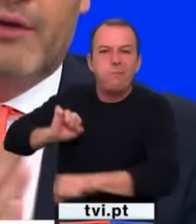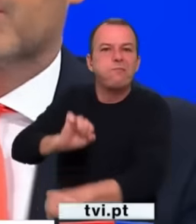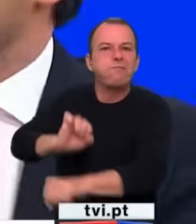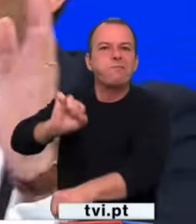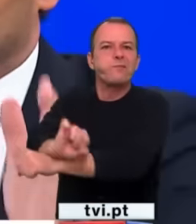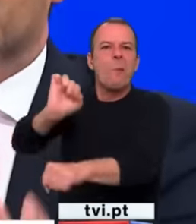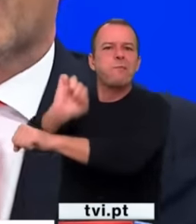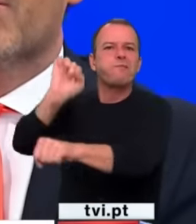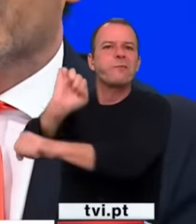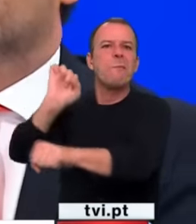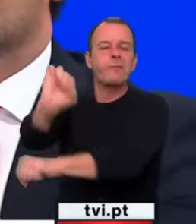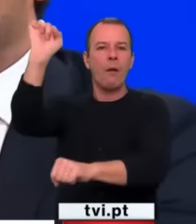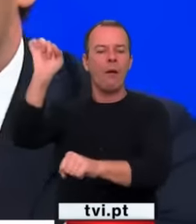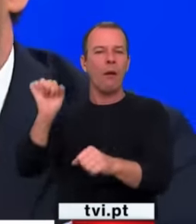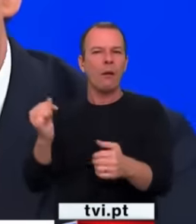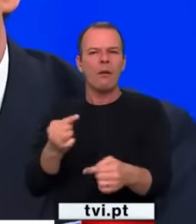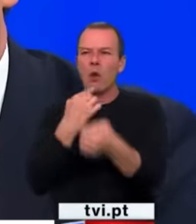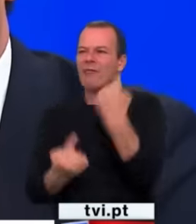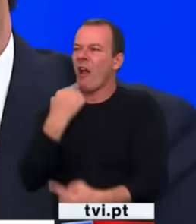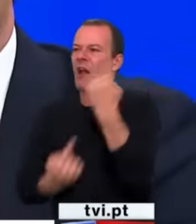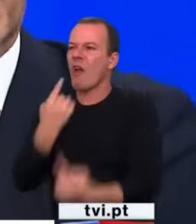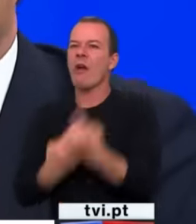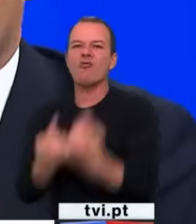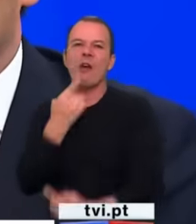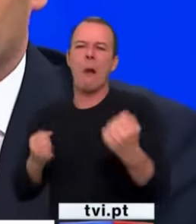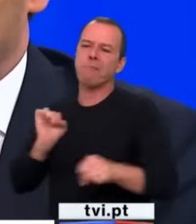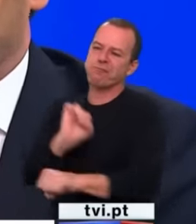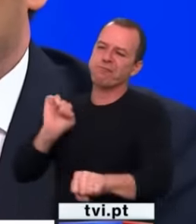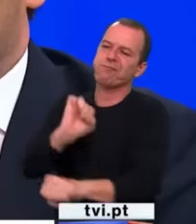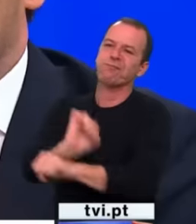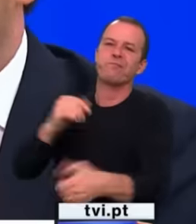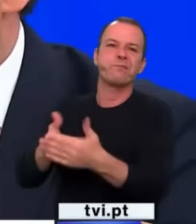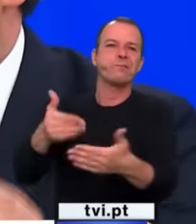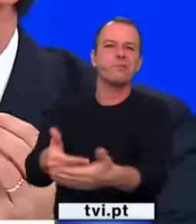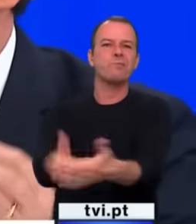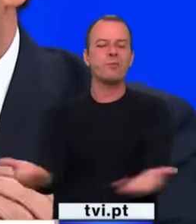juiz, vai recurso. Vai para outro tribunal, vai recurso. Quem estiver confortável com isto não percebe nada do que é que estamos a falar.